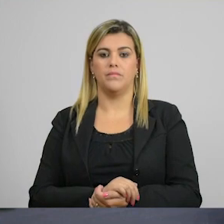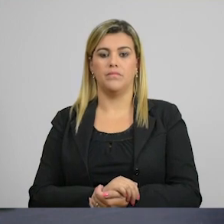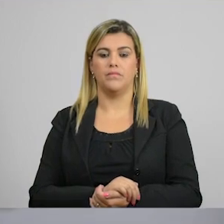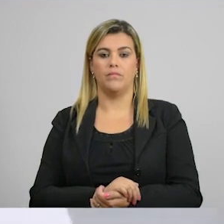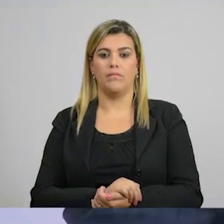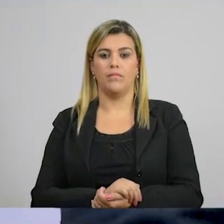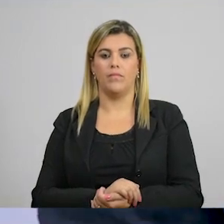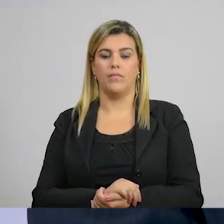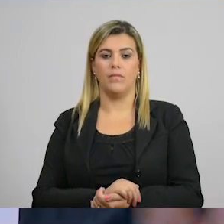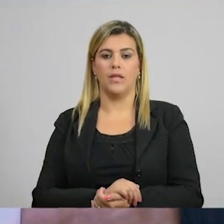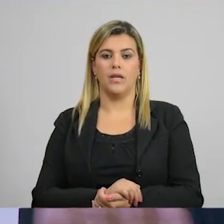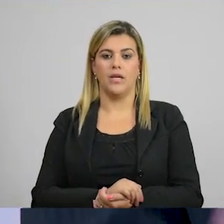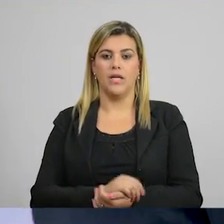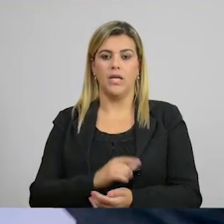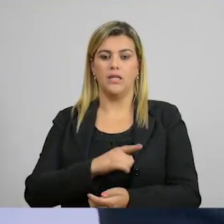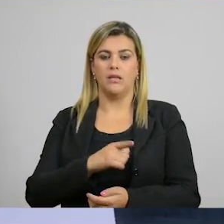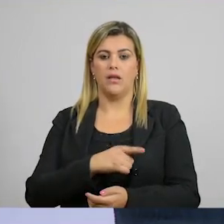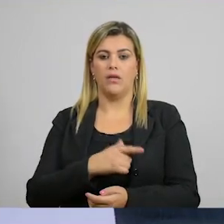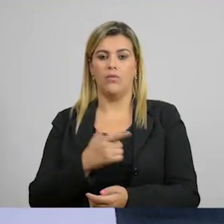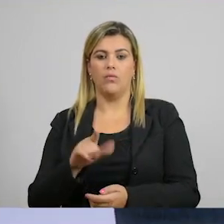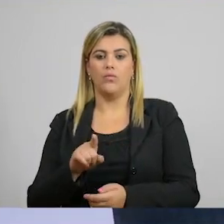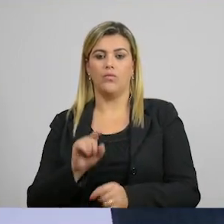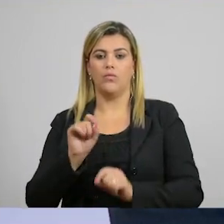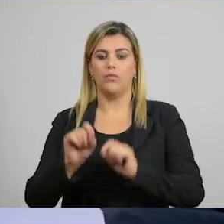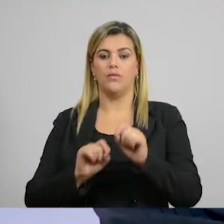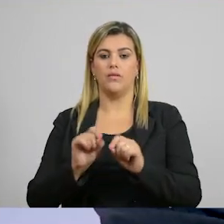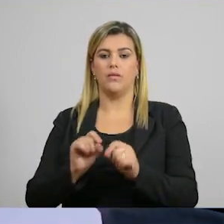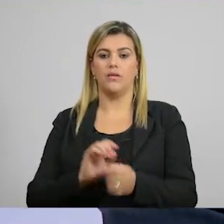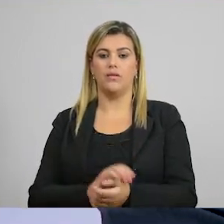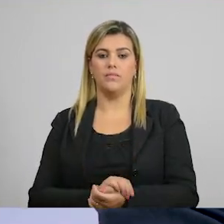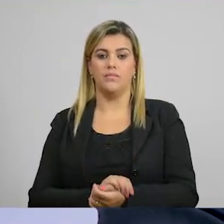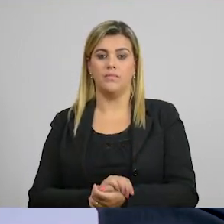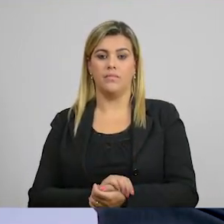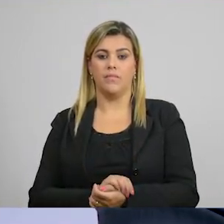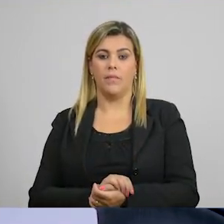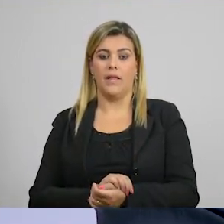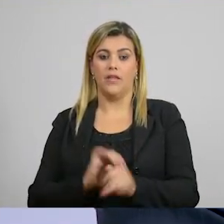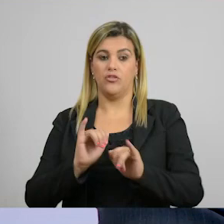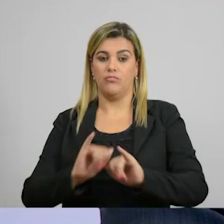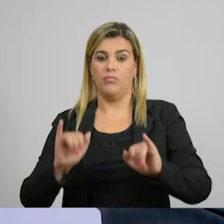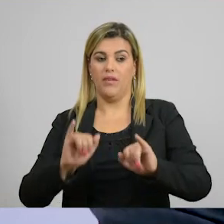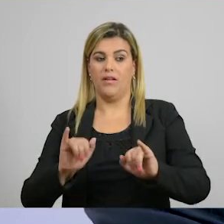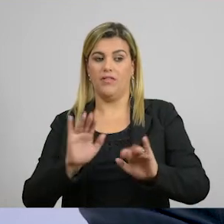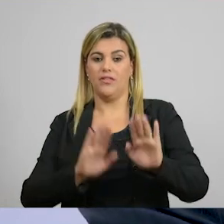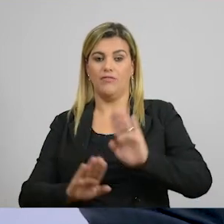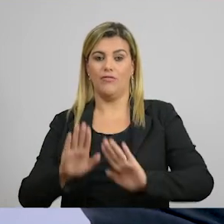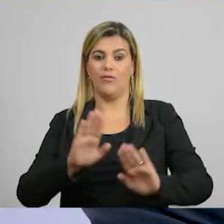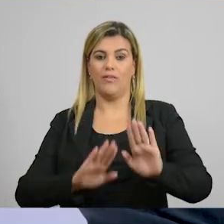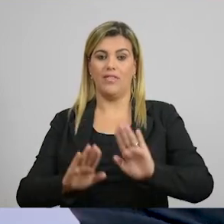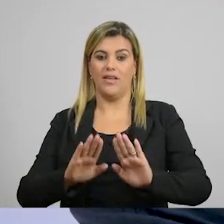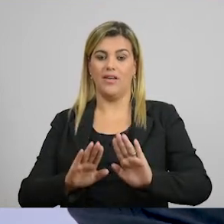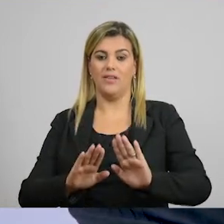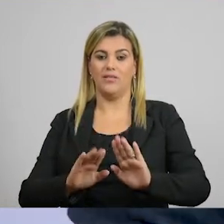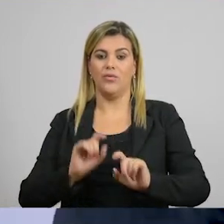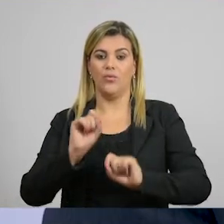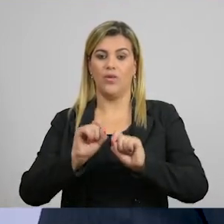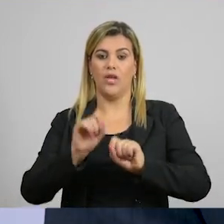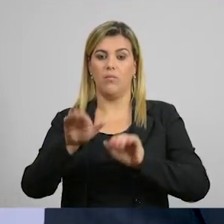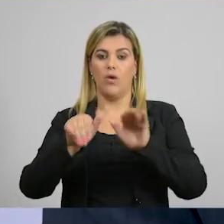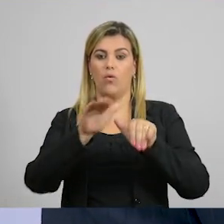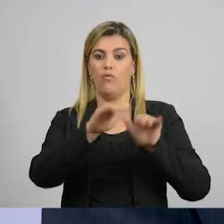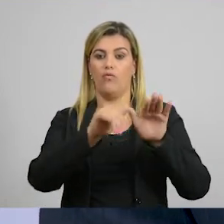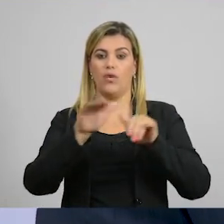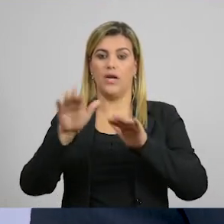área. Teve um detalhe que eu tenho até ali, os editais. A gente teve o cuidado de publicar nos jornais de